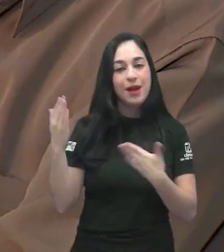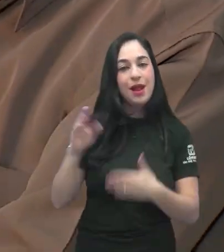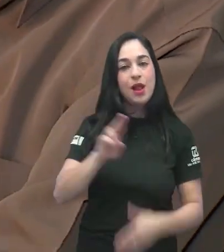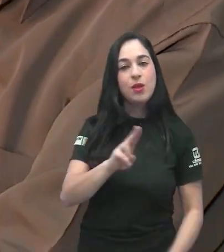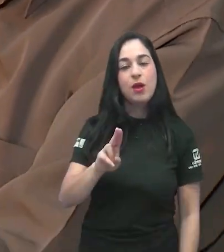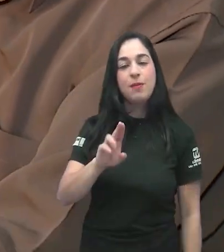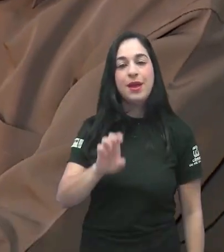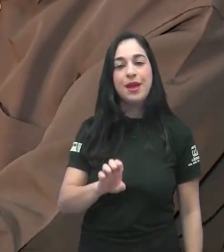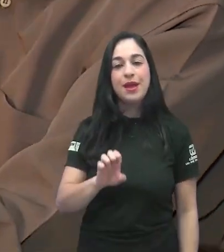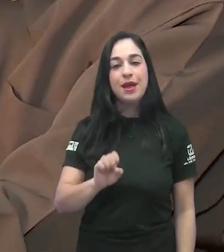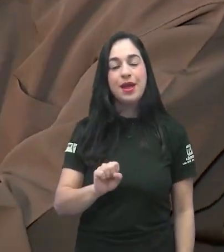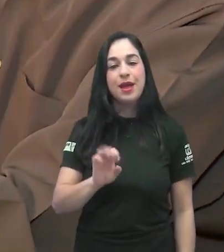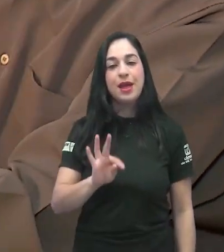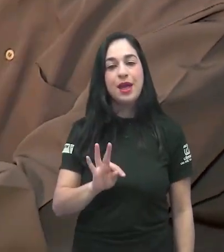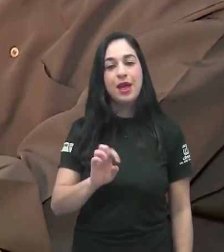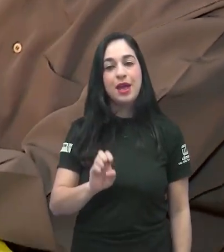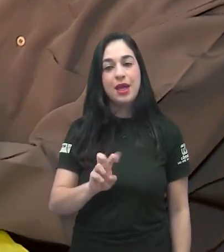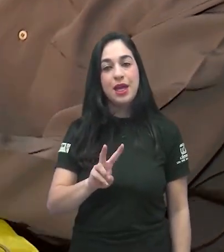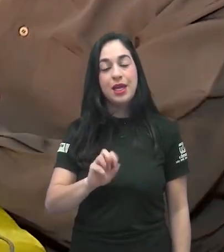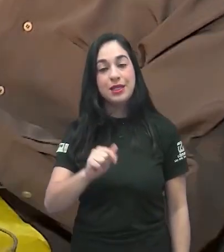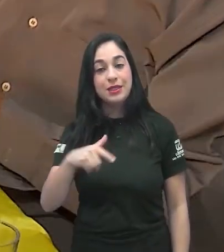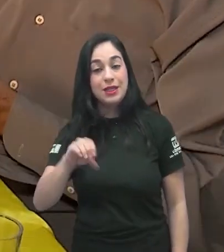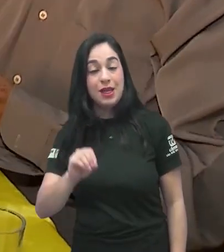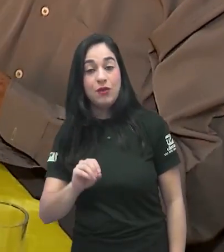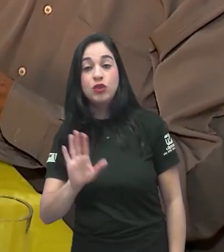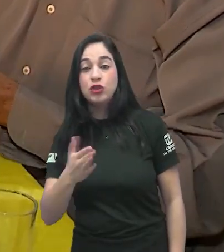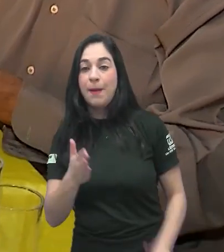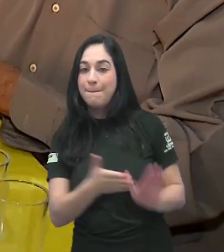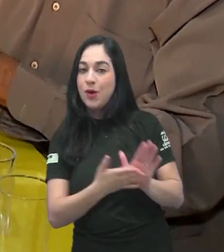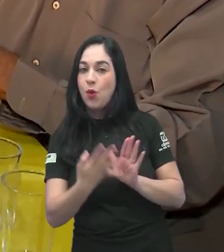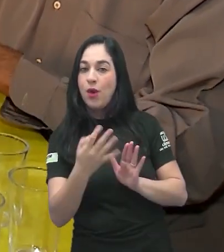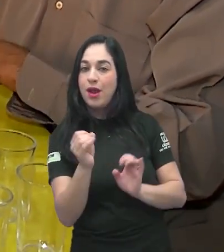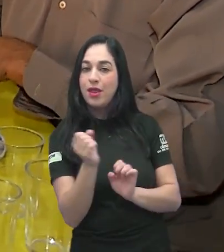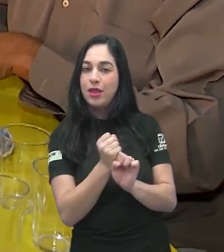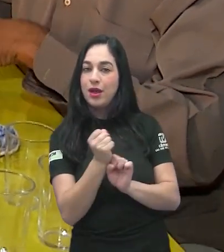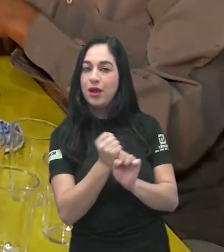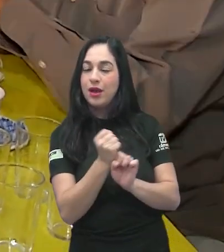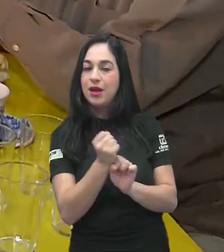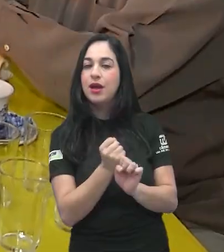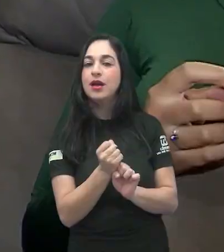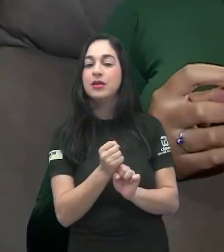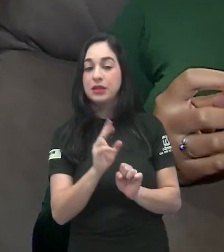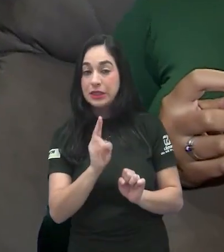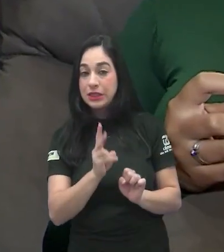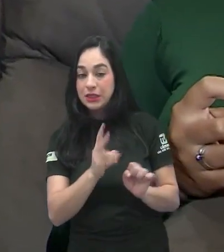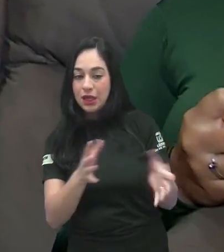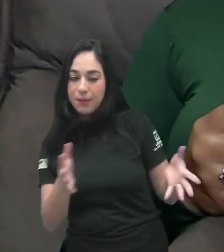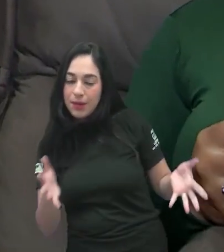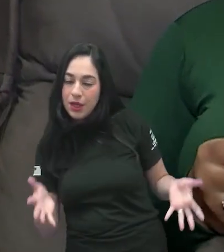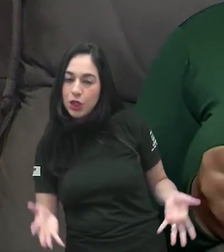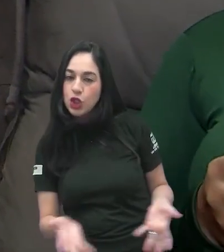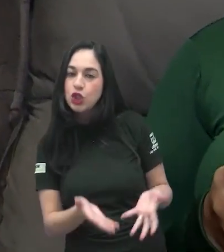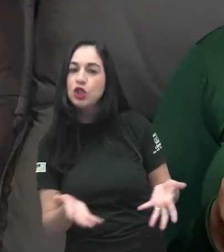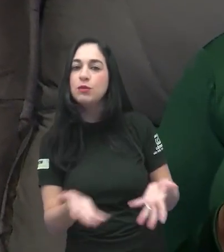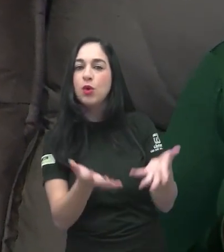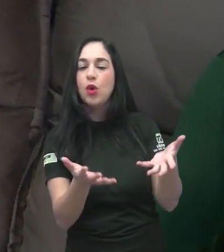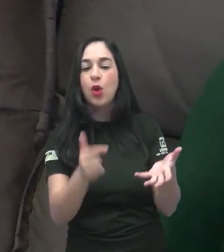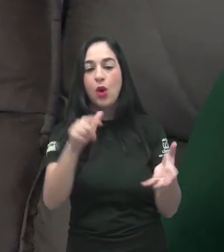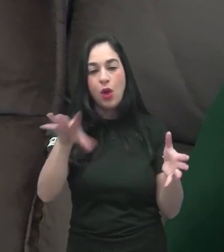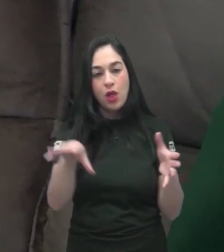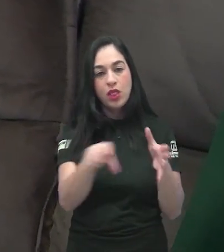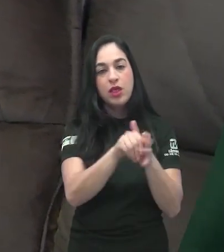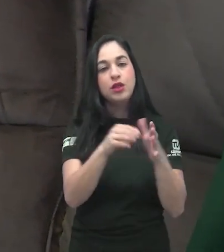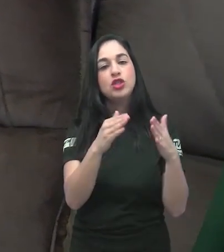pai, Estevão, acompanha o cenário público há quase 40 anos. Ele sempre estimulou o